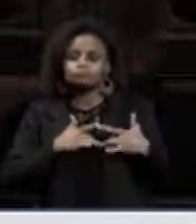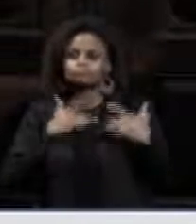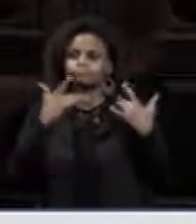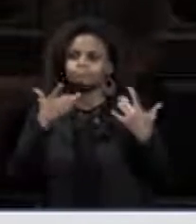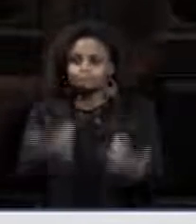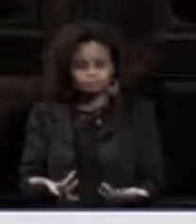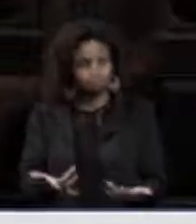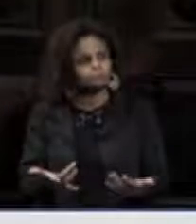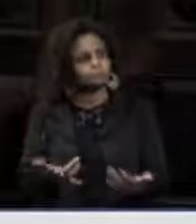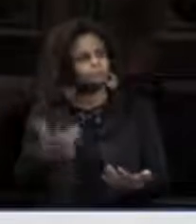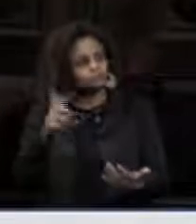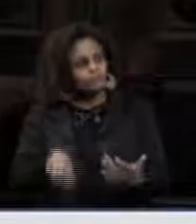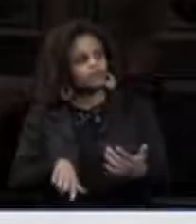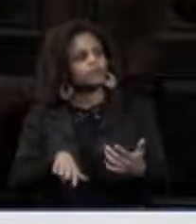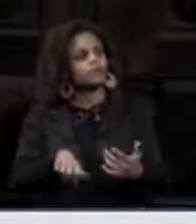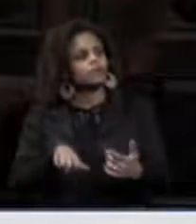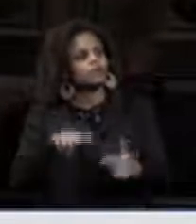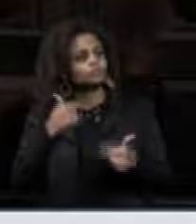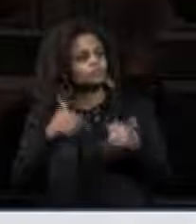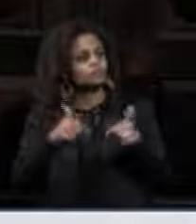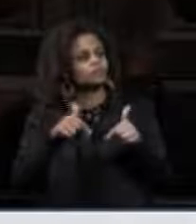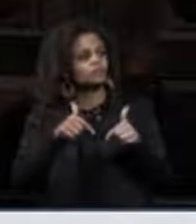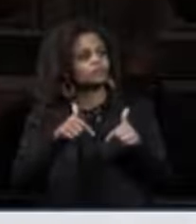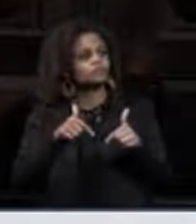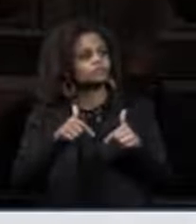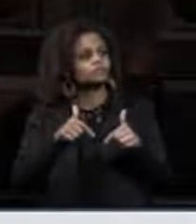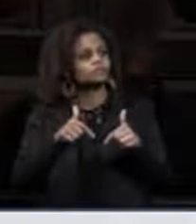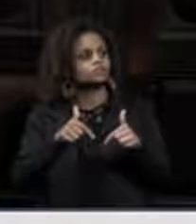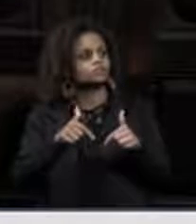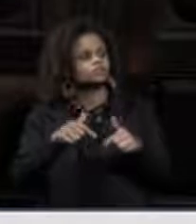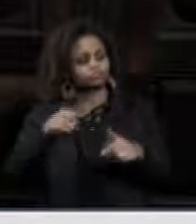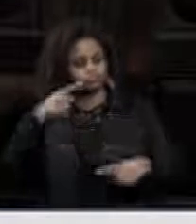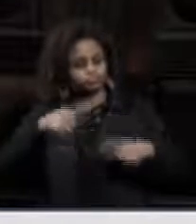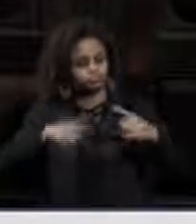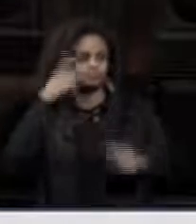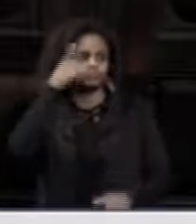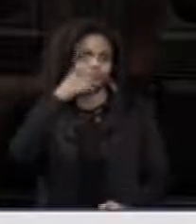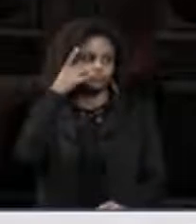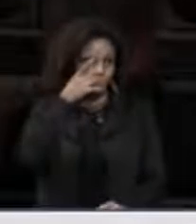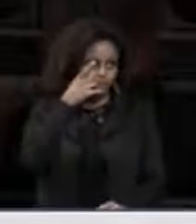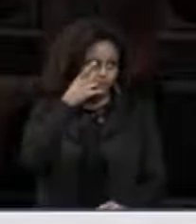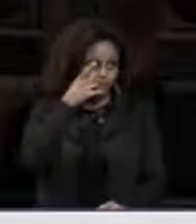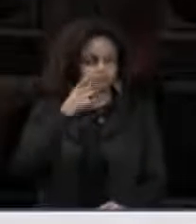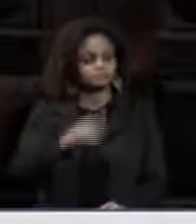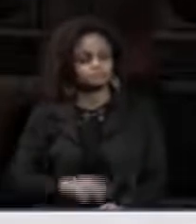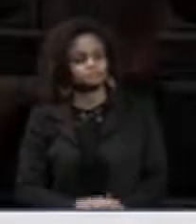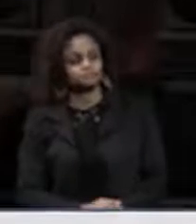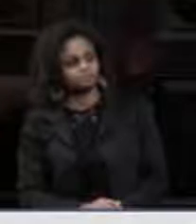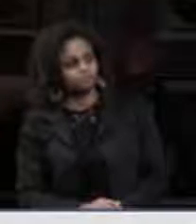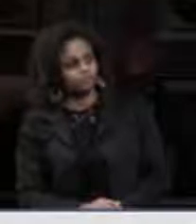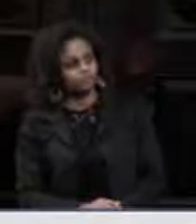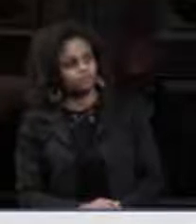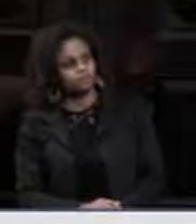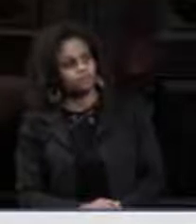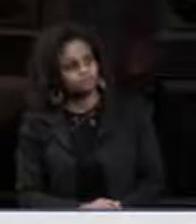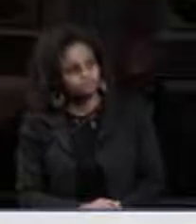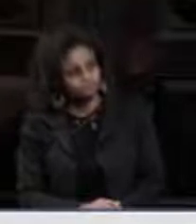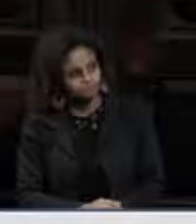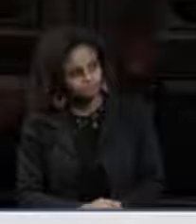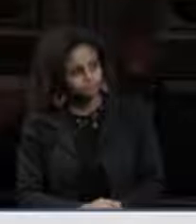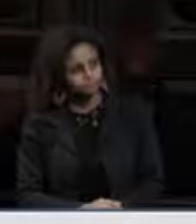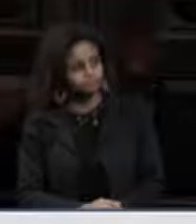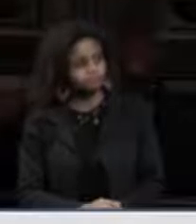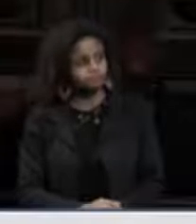dedicado à função de legislador, de deputado da Assembleia Legislativa do Estado do Rio de